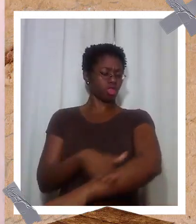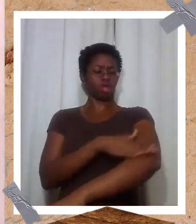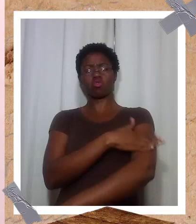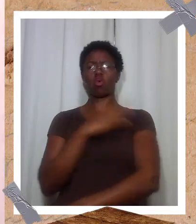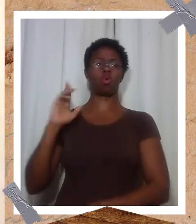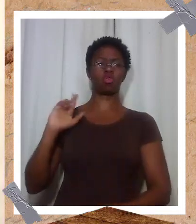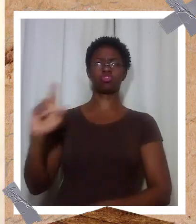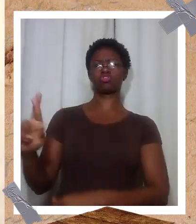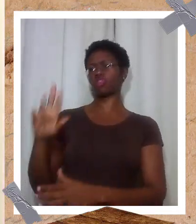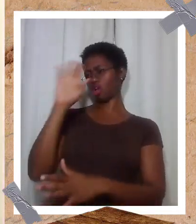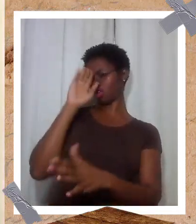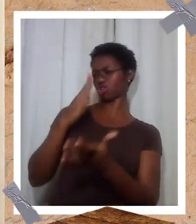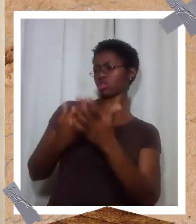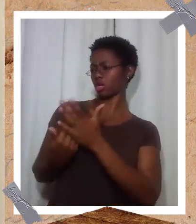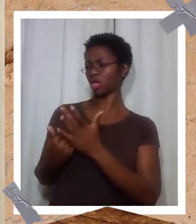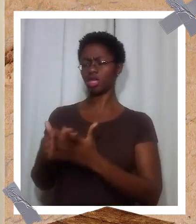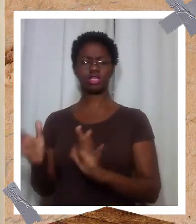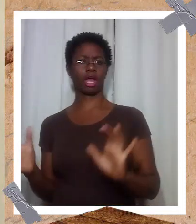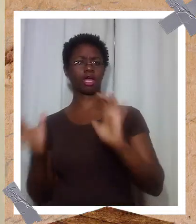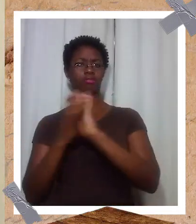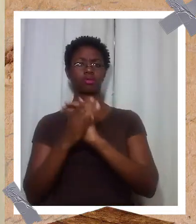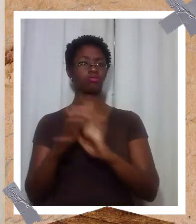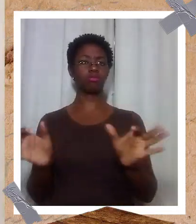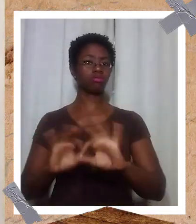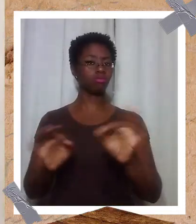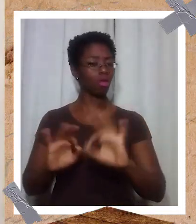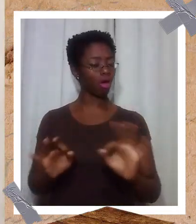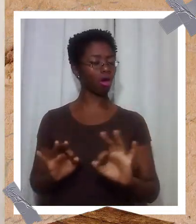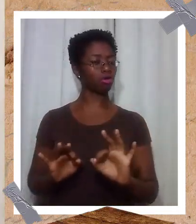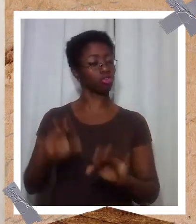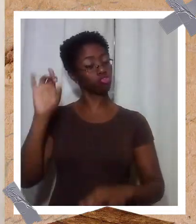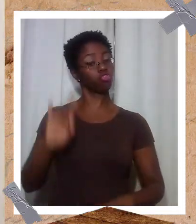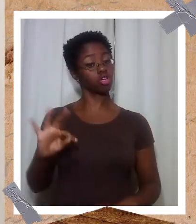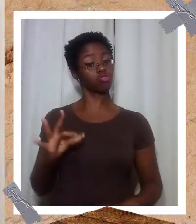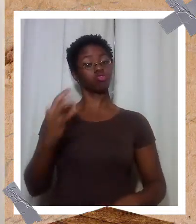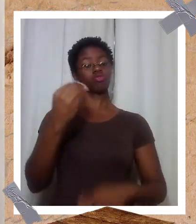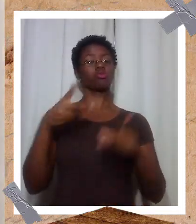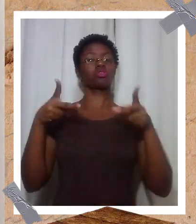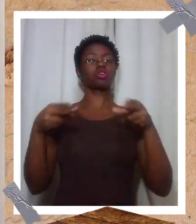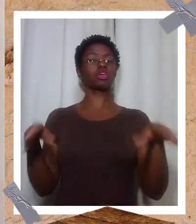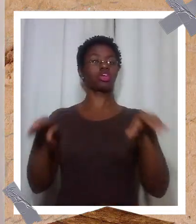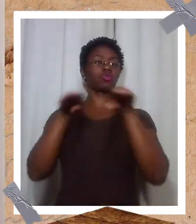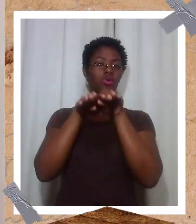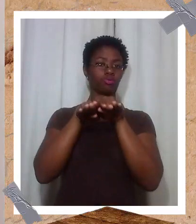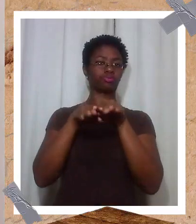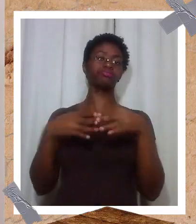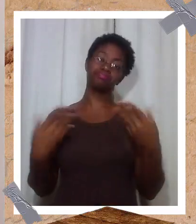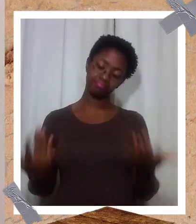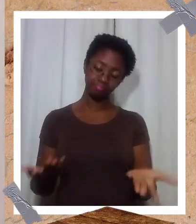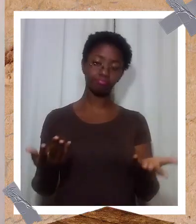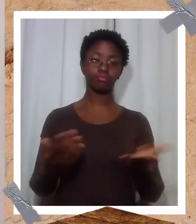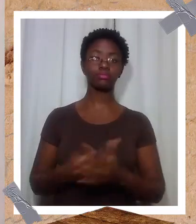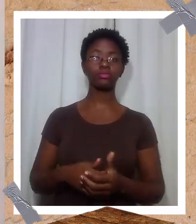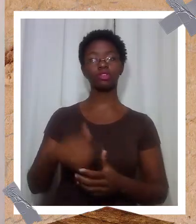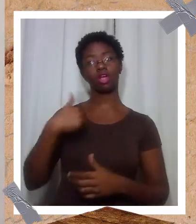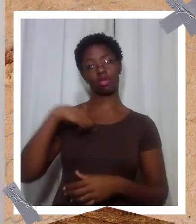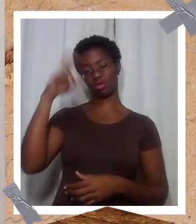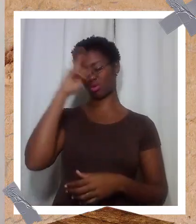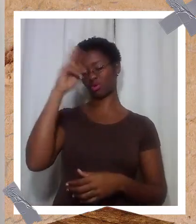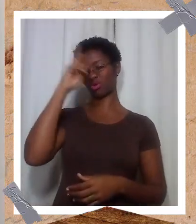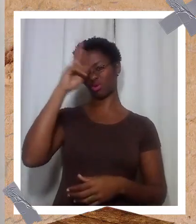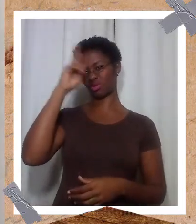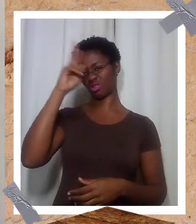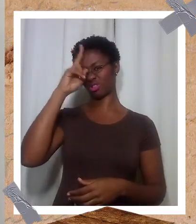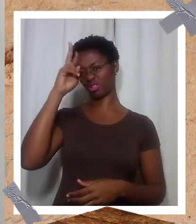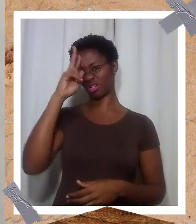foi aquela coisa de eu tenho que sair daqui. E aí, agora trazendo ainda mais para a raiz, o que me recordo perfeitamente foi quando eu vou